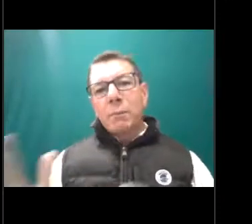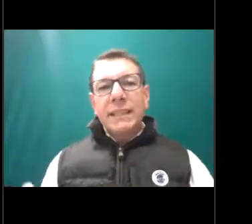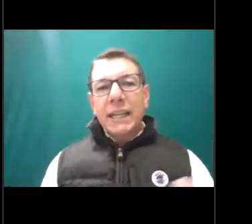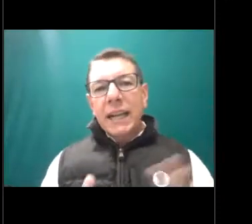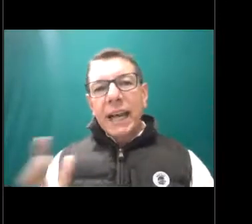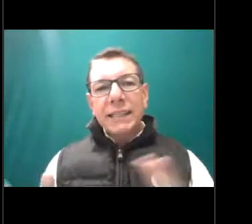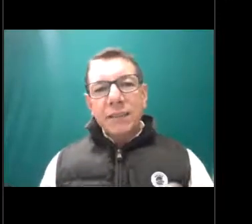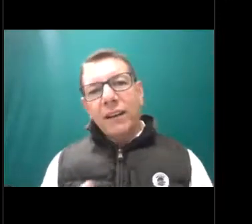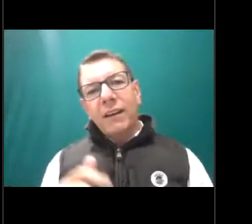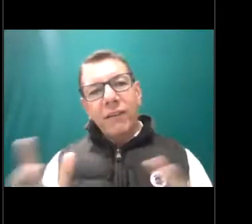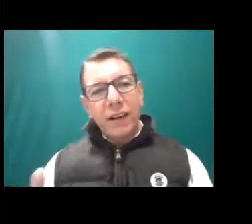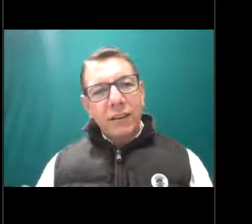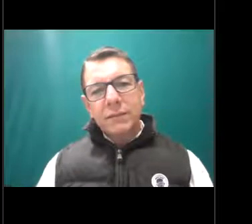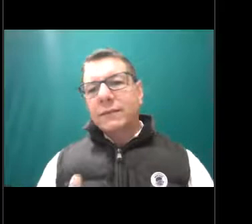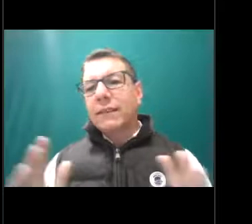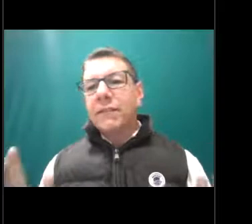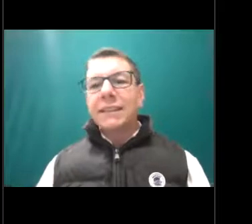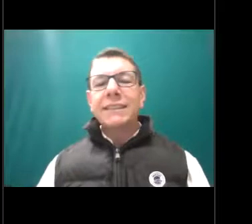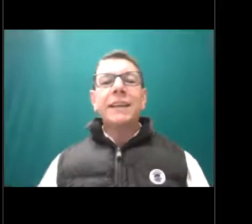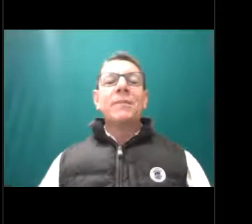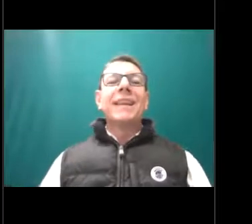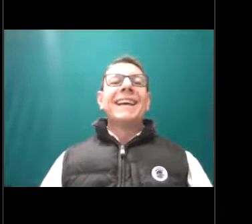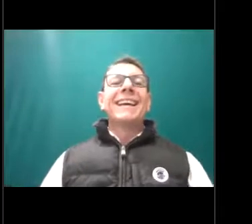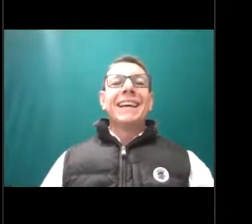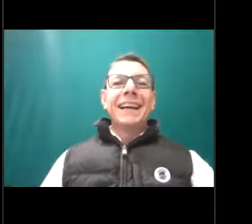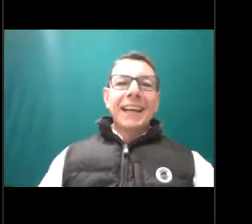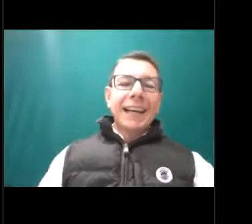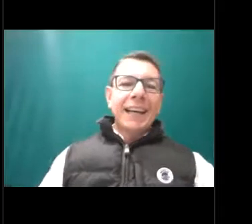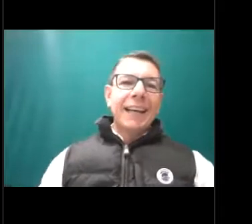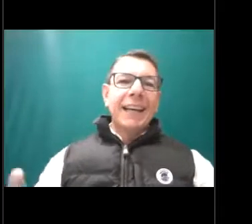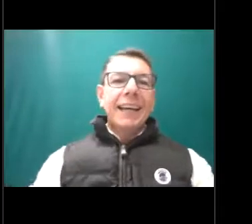você começa a patinar aí, você fala, Rafael, avança aí.